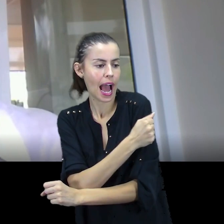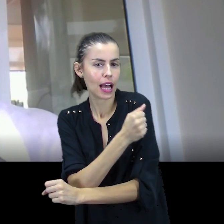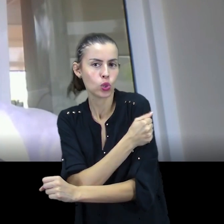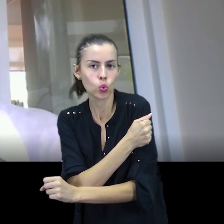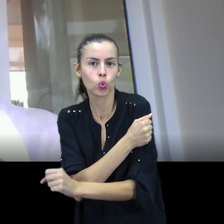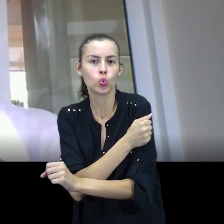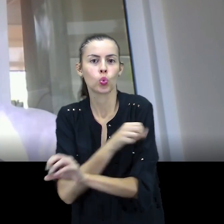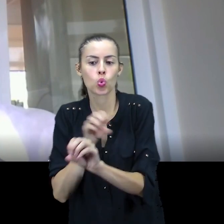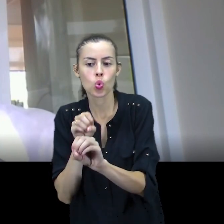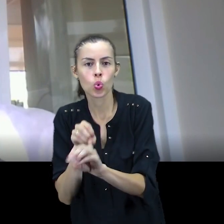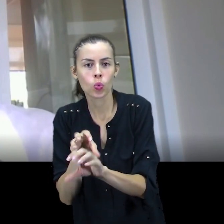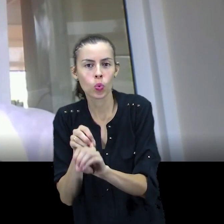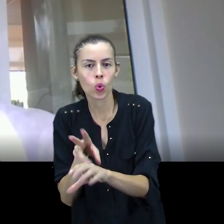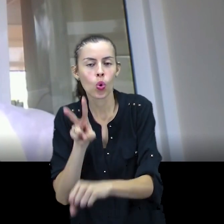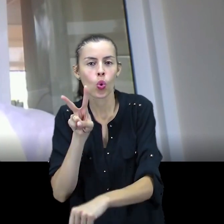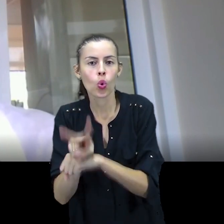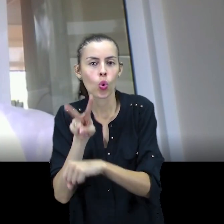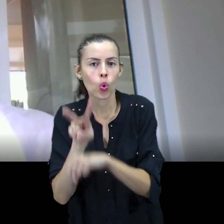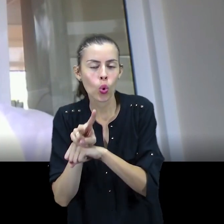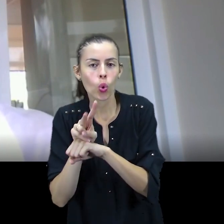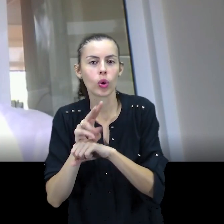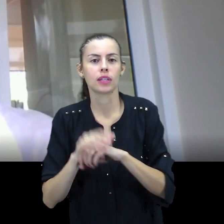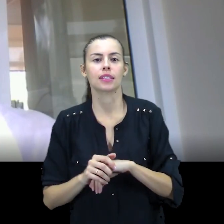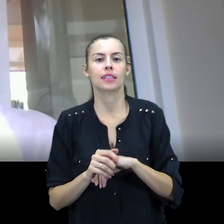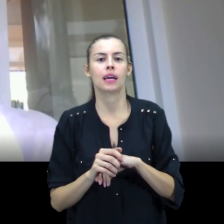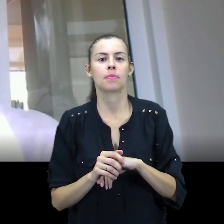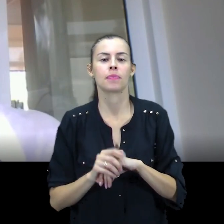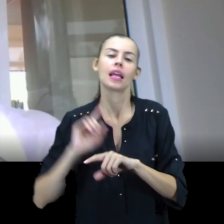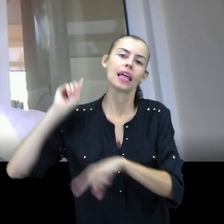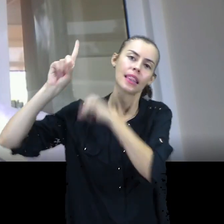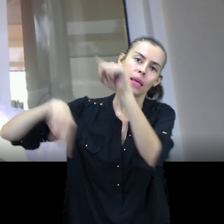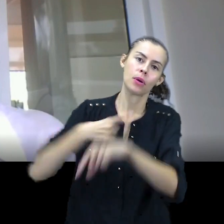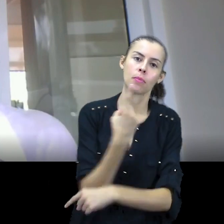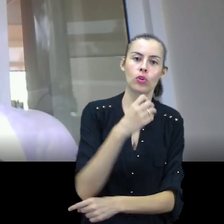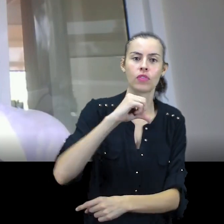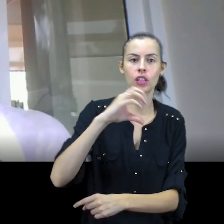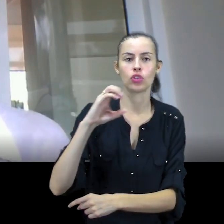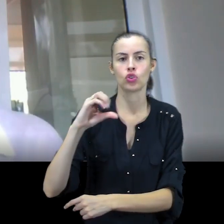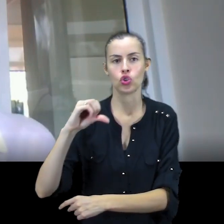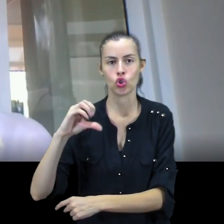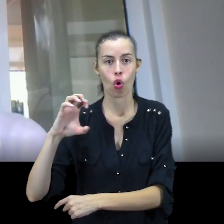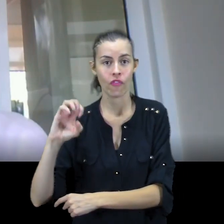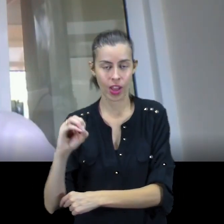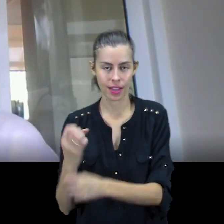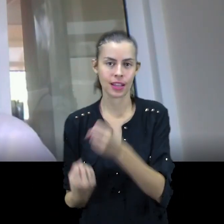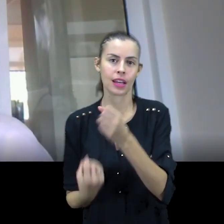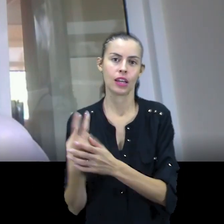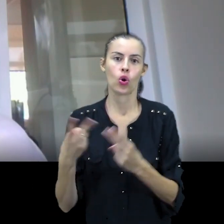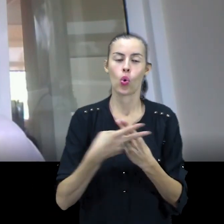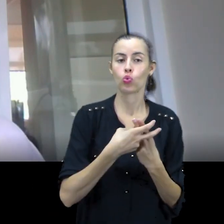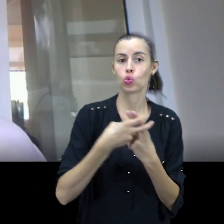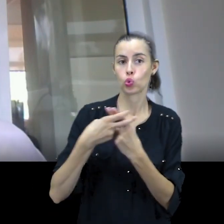ser feito na realidade, né, das redes locais de saúde. Então, isso que você estava trazendo